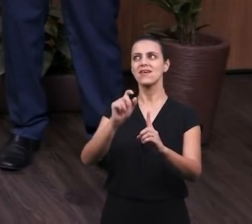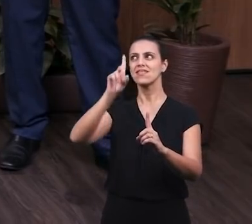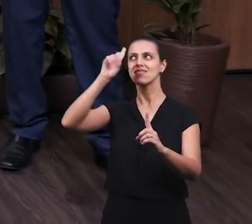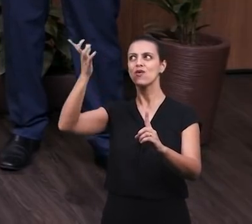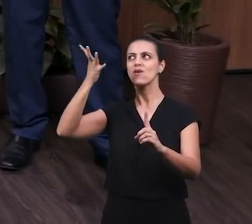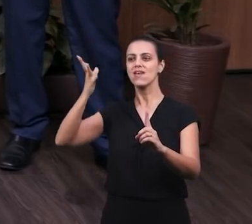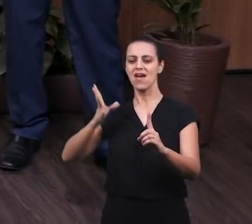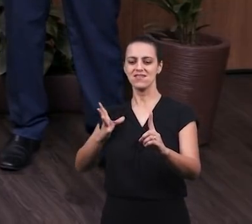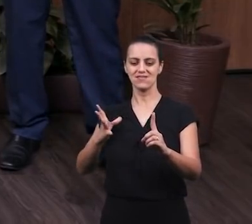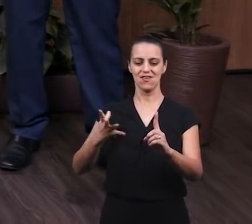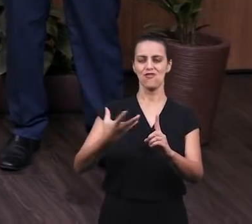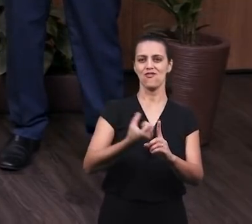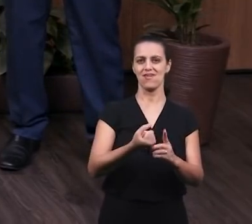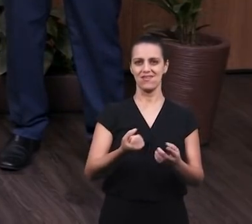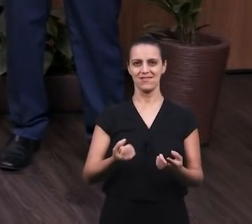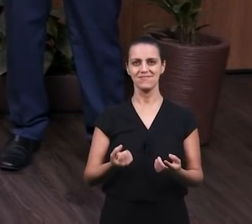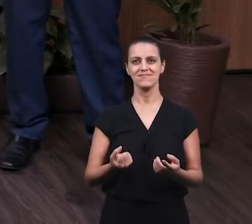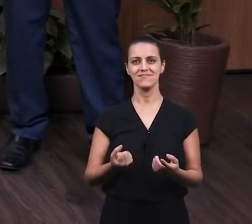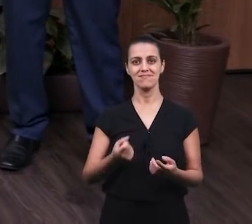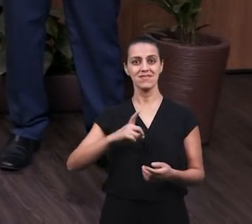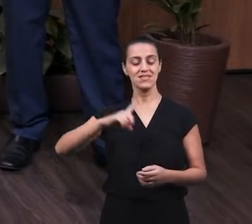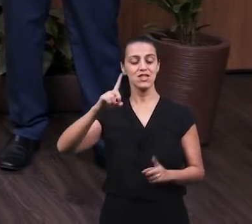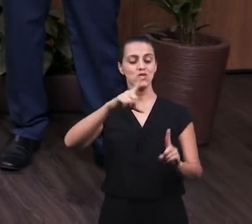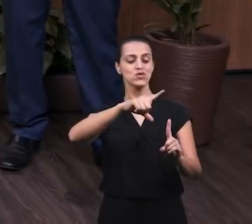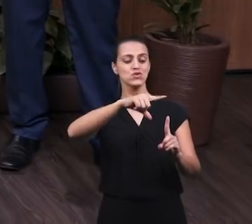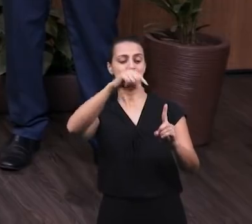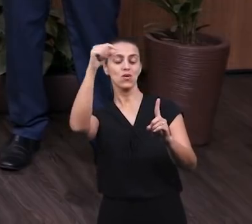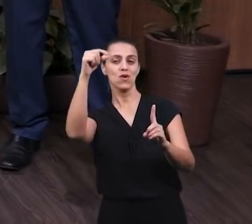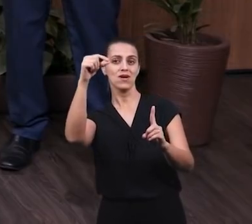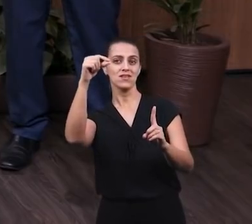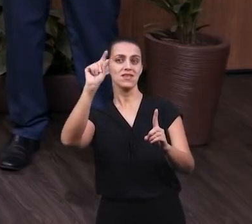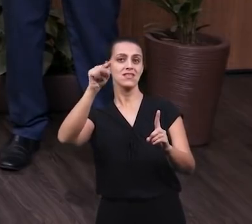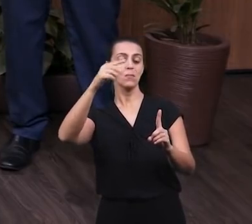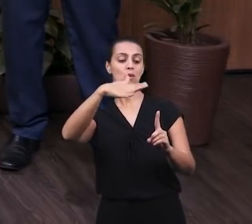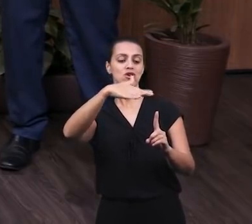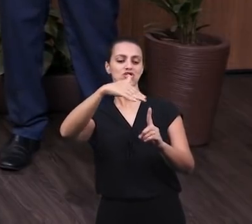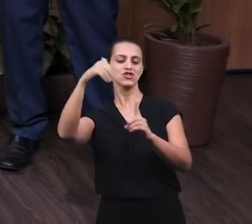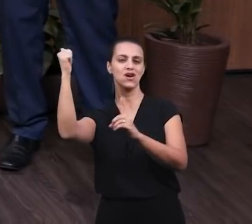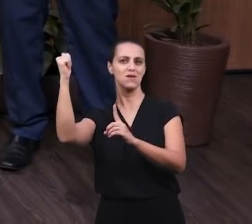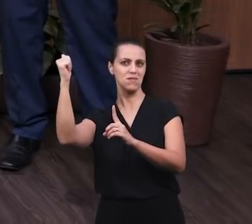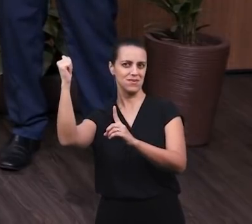salvar. Deus elege e chama o homem